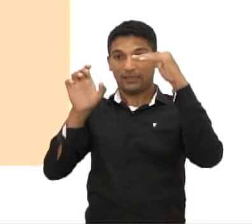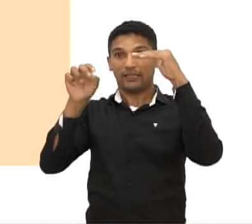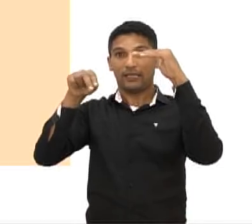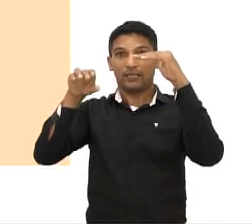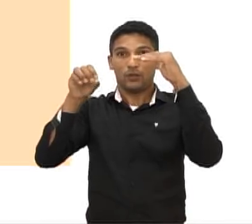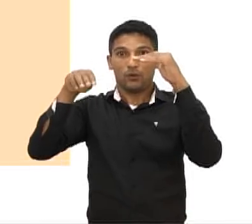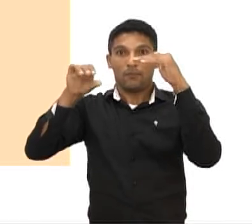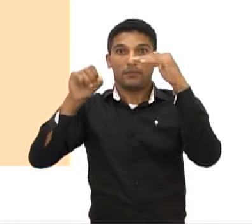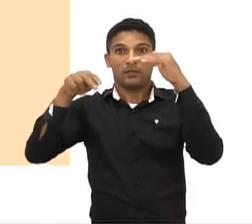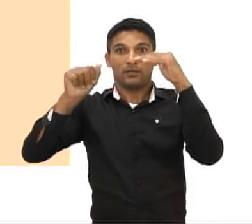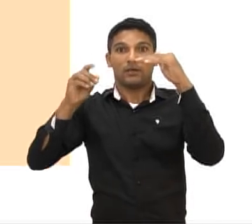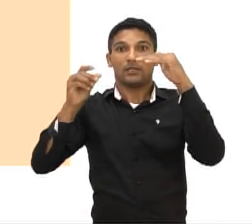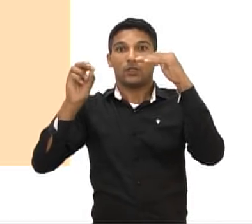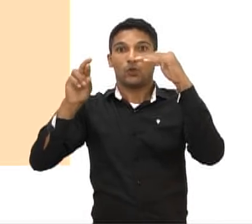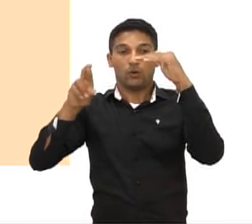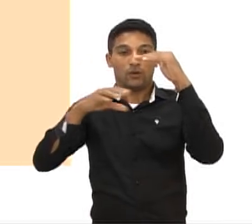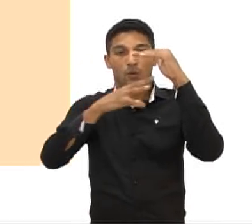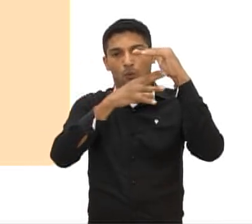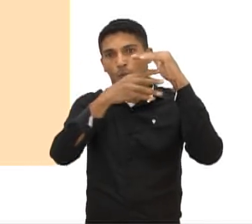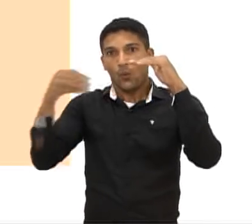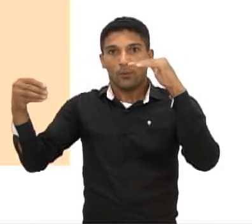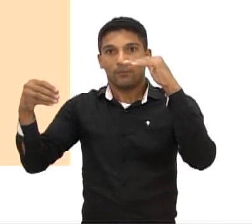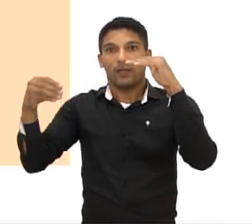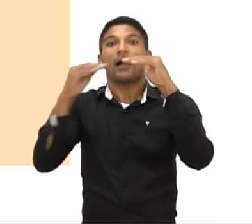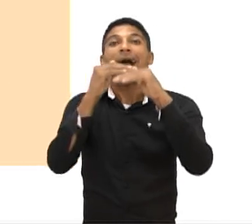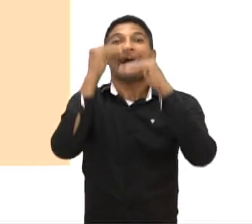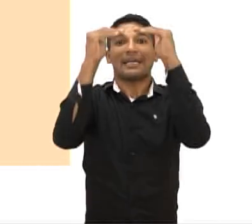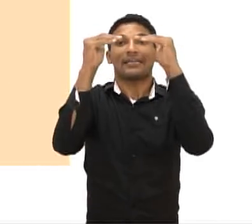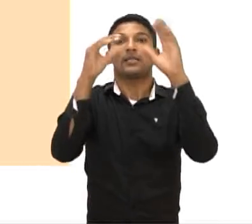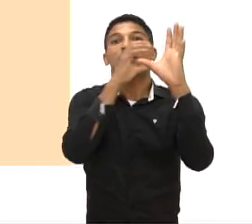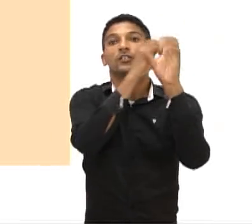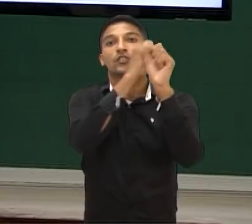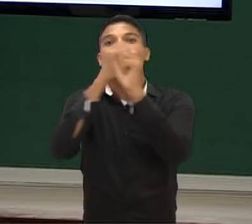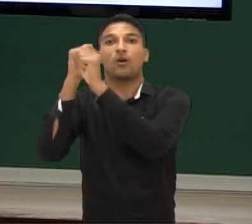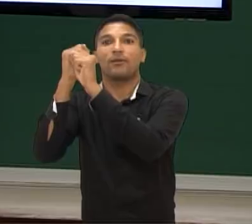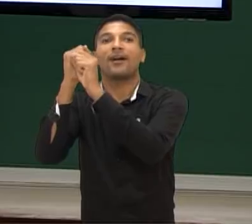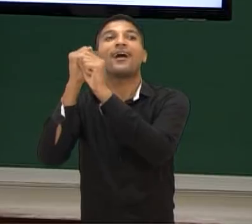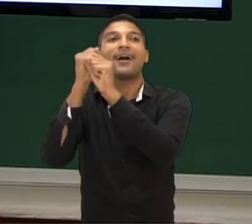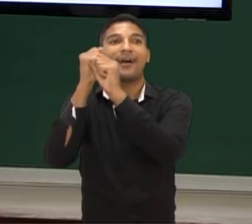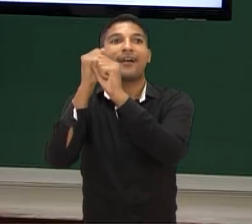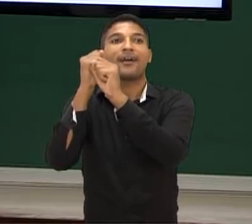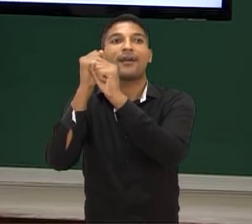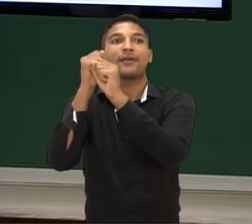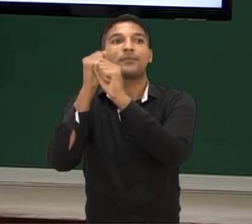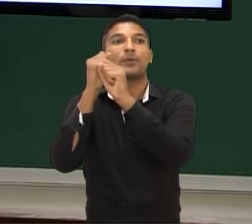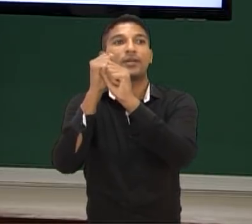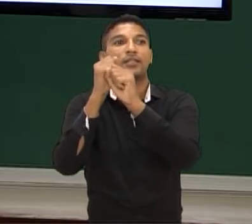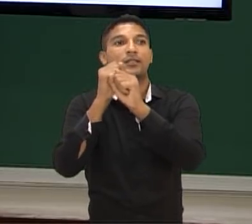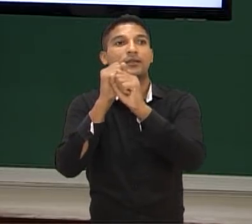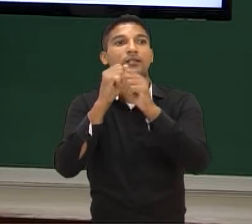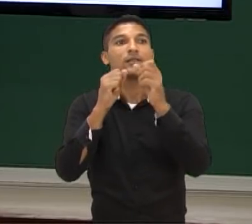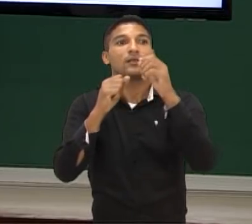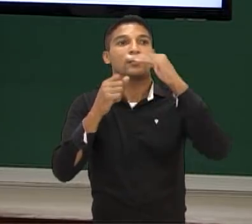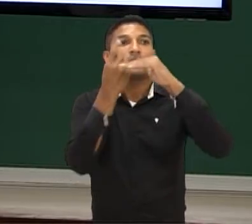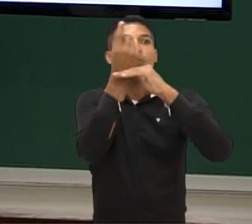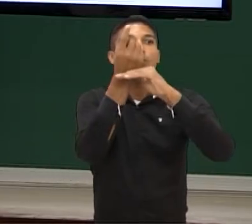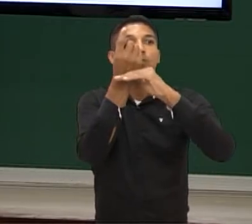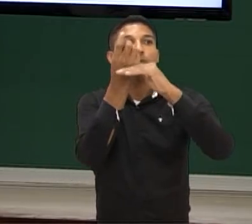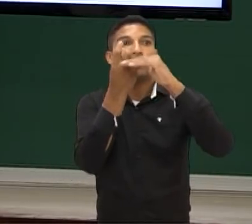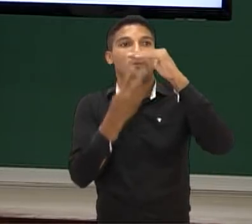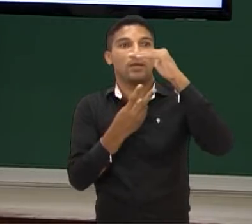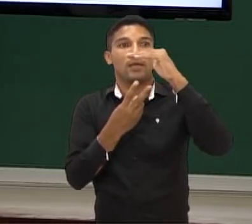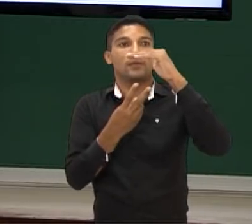2 e o 3, o 2 e o 3 aqui. 2 mais 3, 5. Então, eu achei que a soma de 1 meio mais 3/4